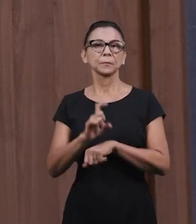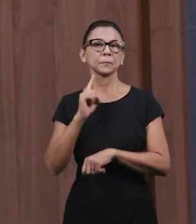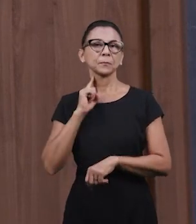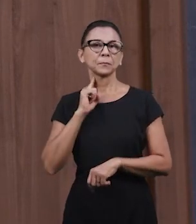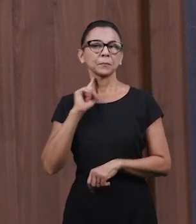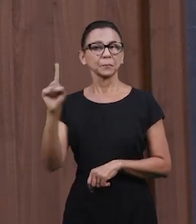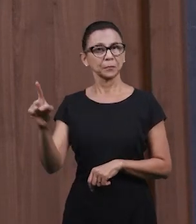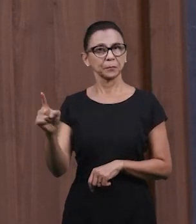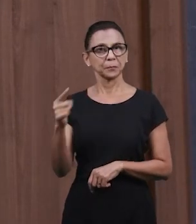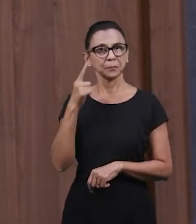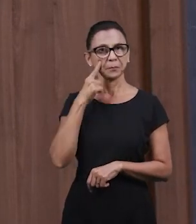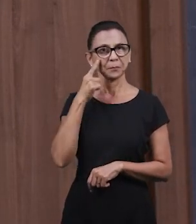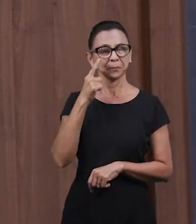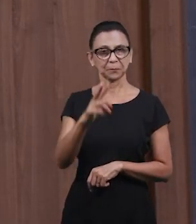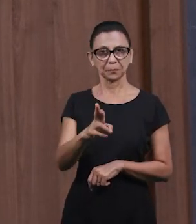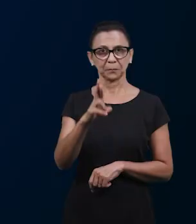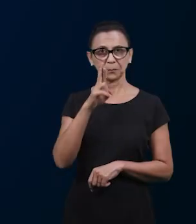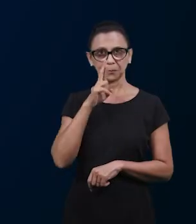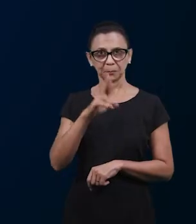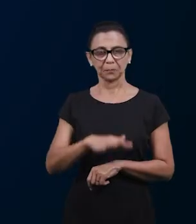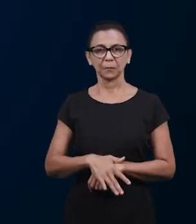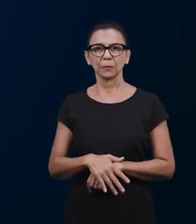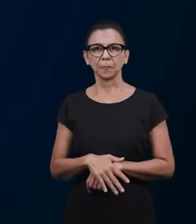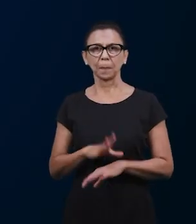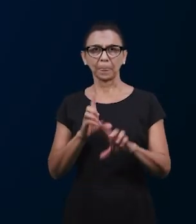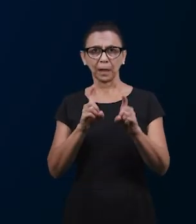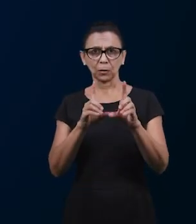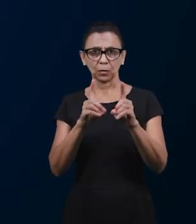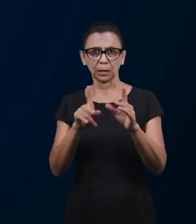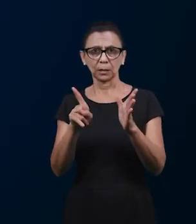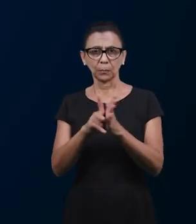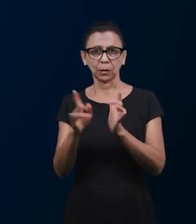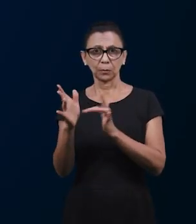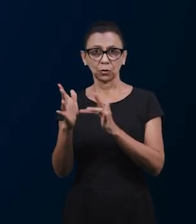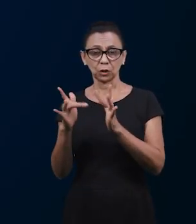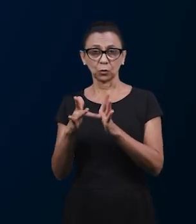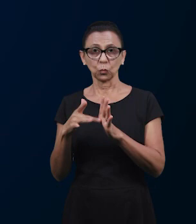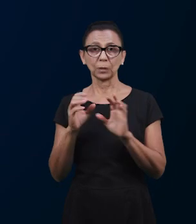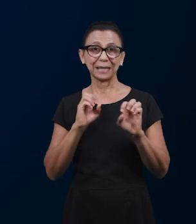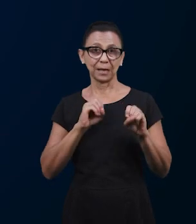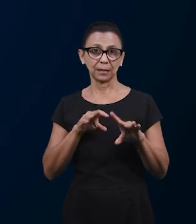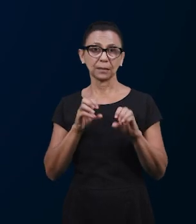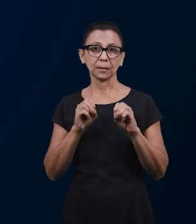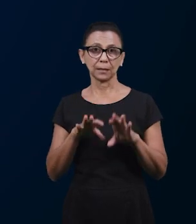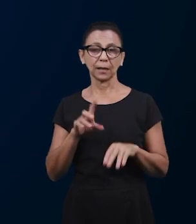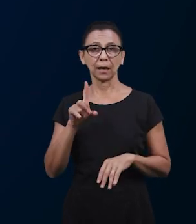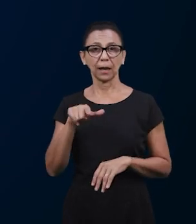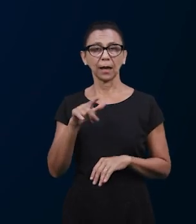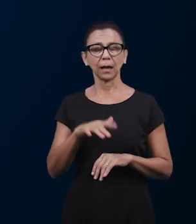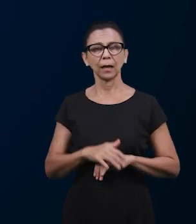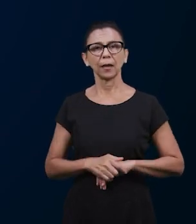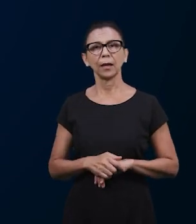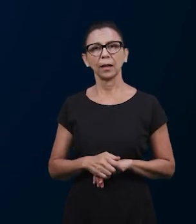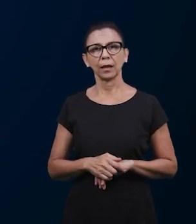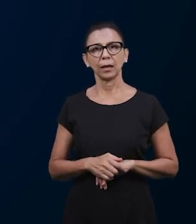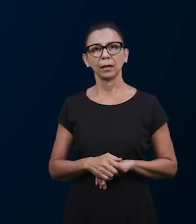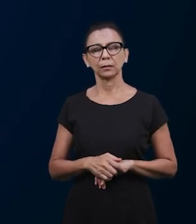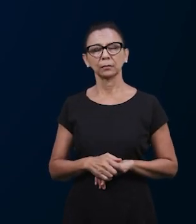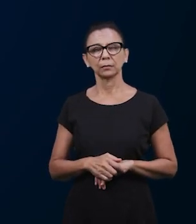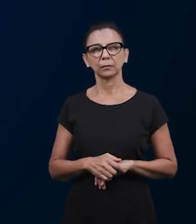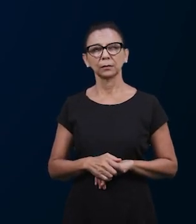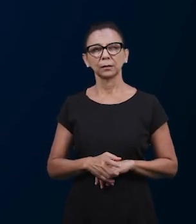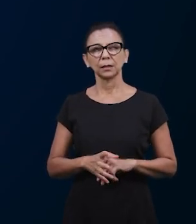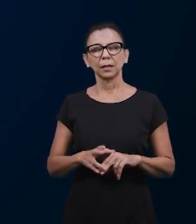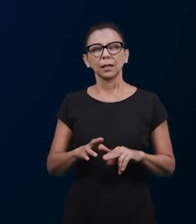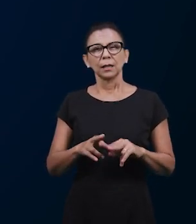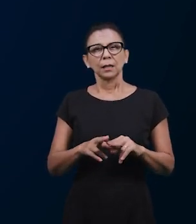André vai nos dar essa resposta. A doutrina que o Senhor Jesus iria ensinar é a doutrina da justificação pela